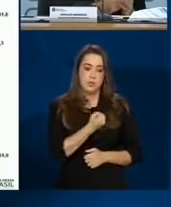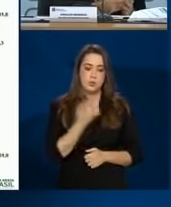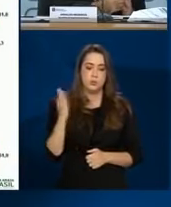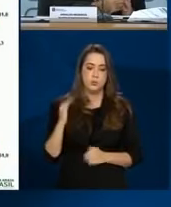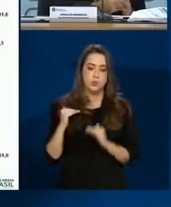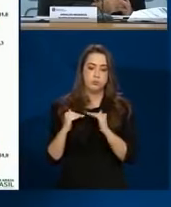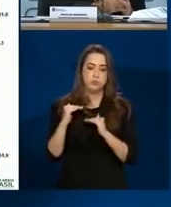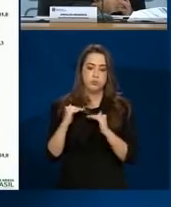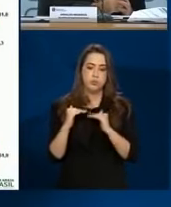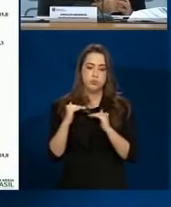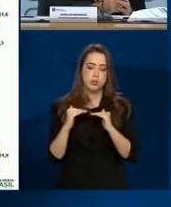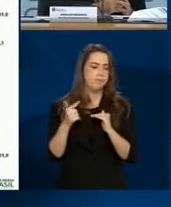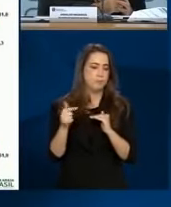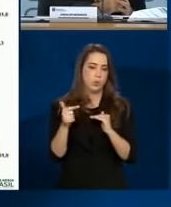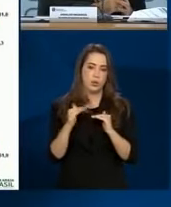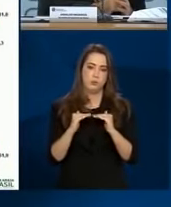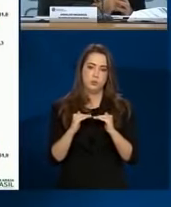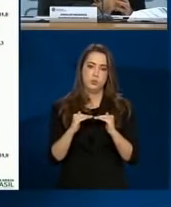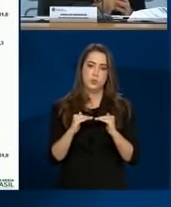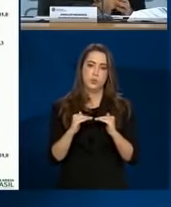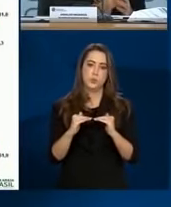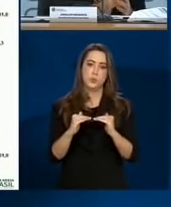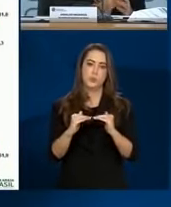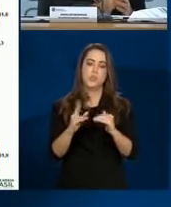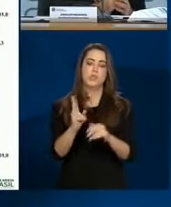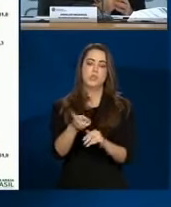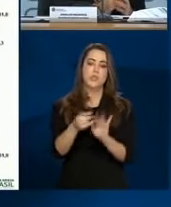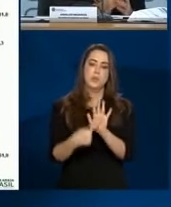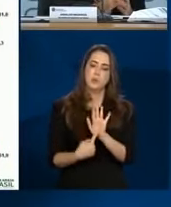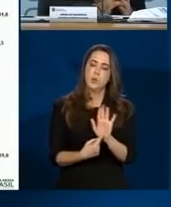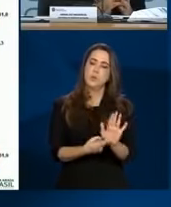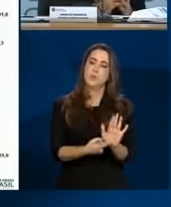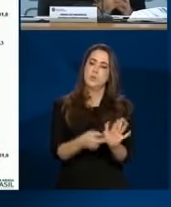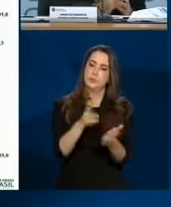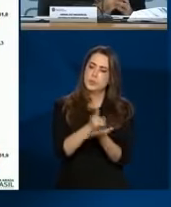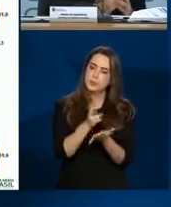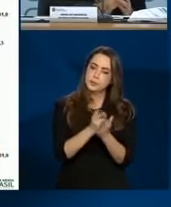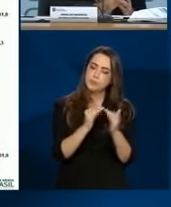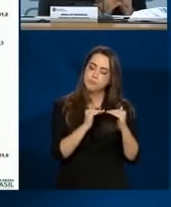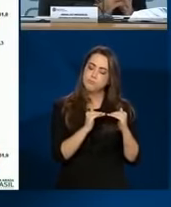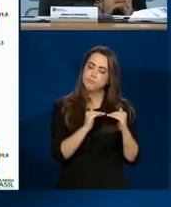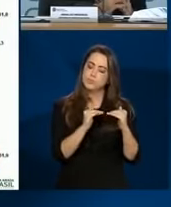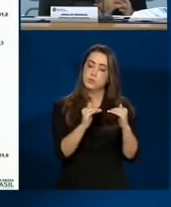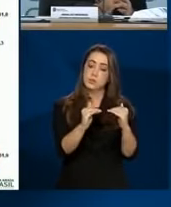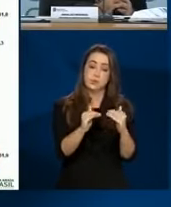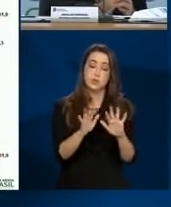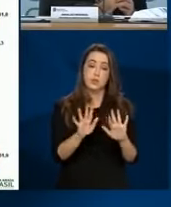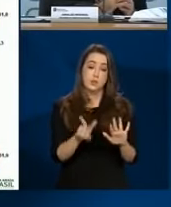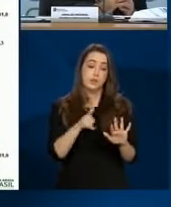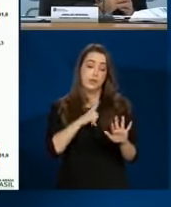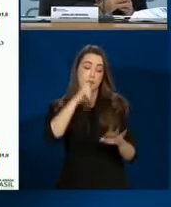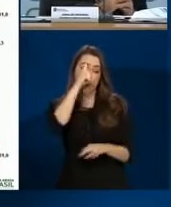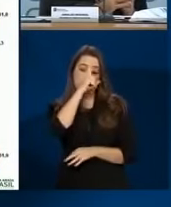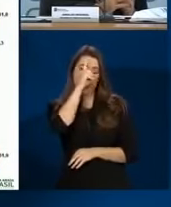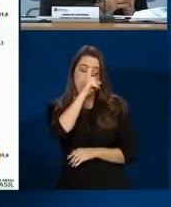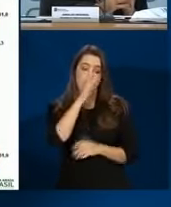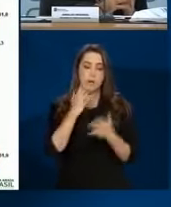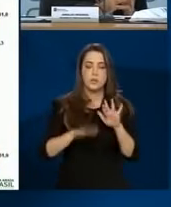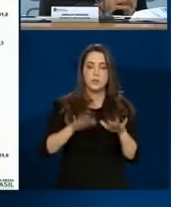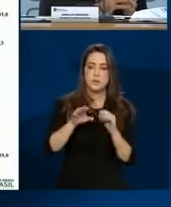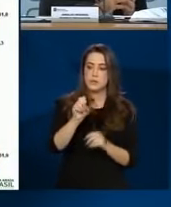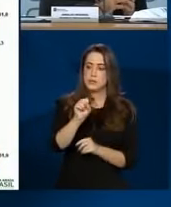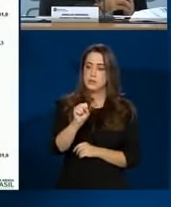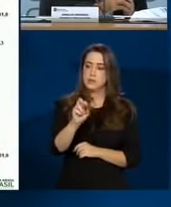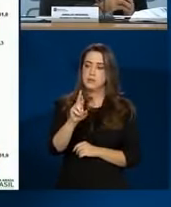não varia, né? A cada semana mais trazemos esse dado epidemiológico. Embora tenhamos hospitalizações por SRAGs em